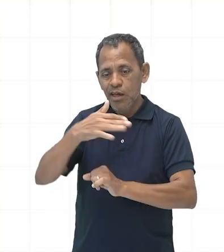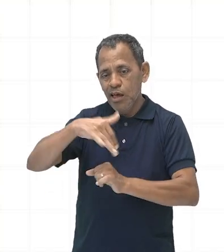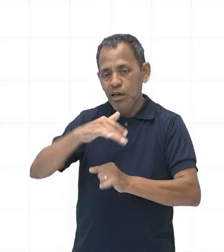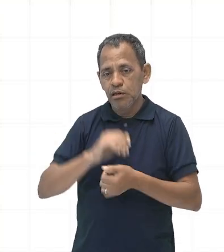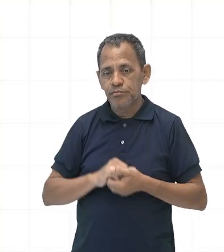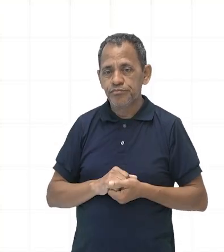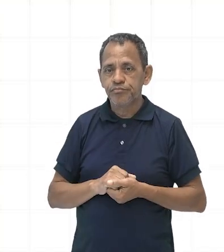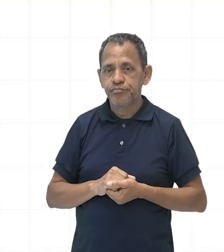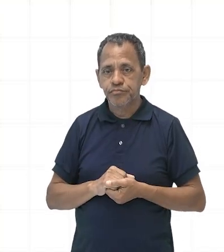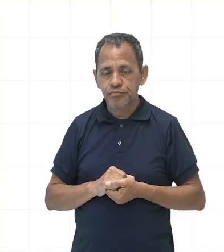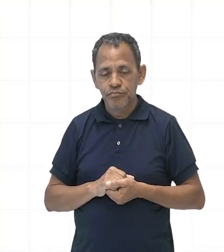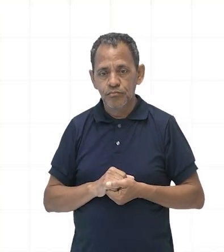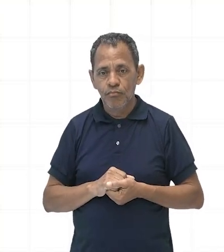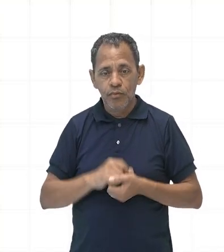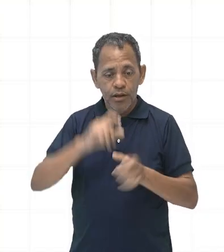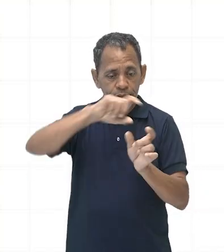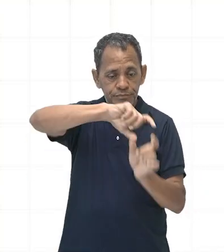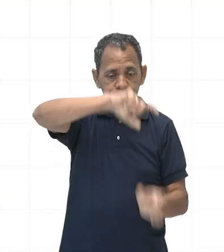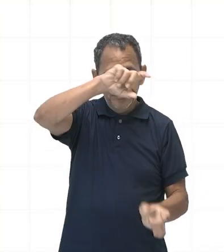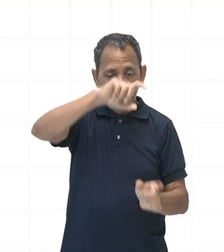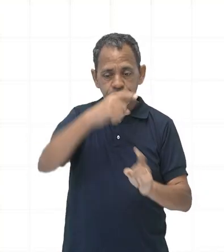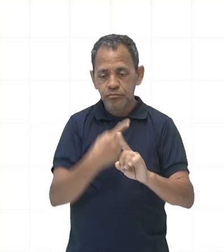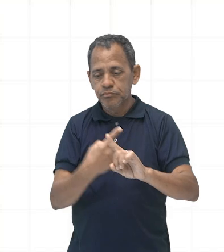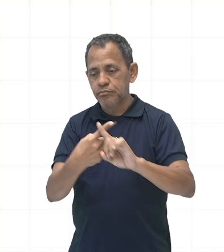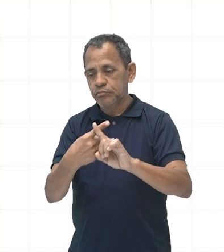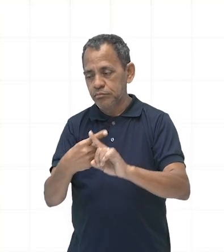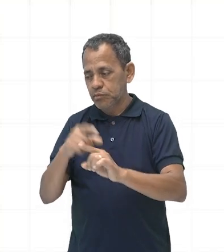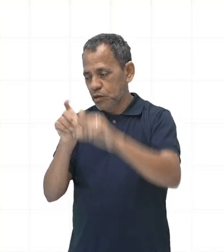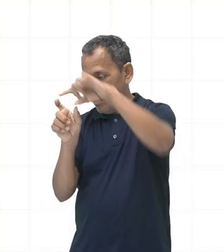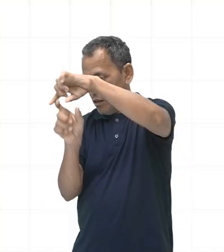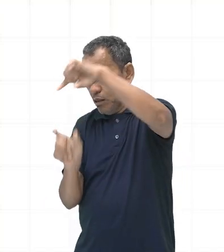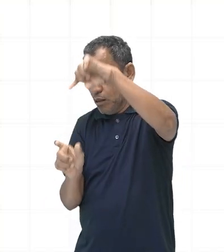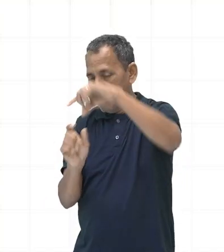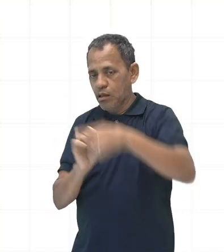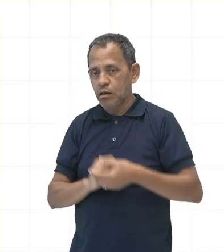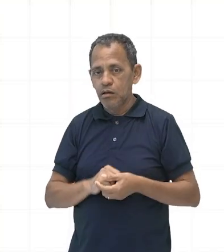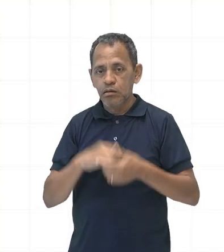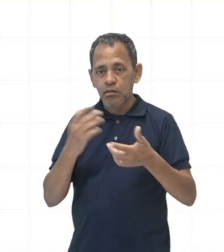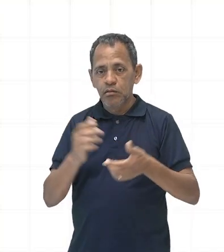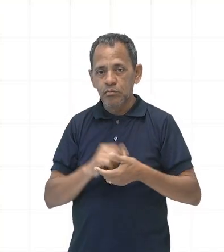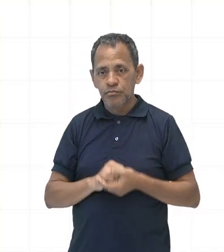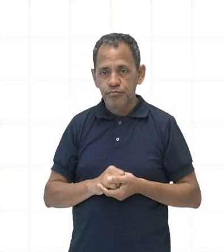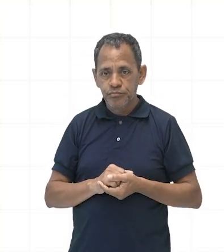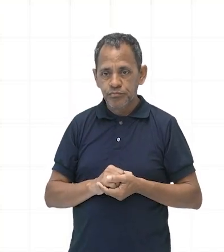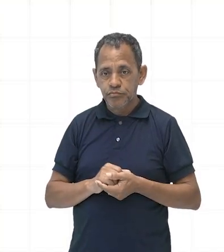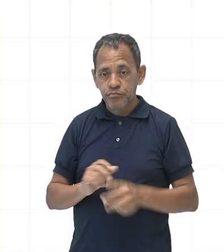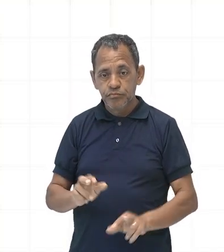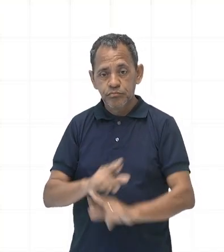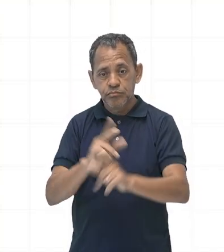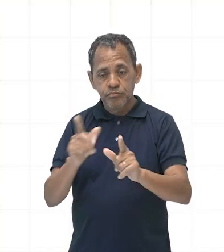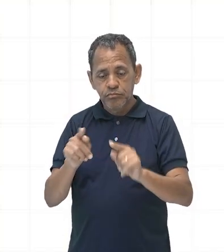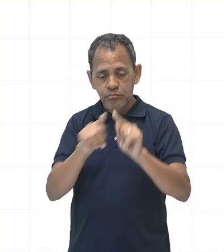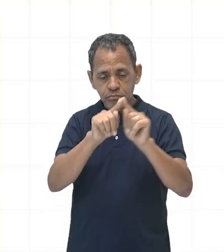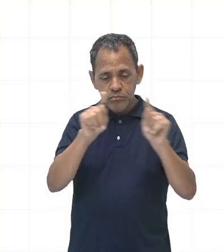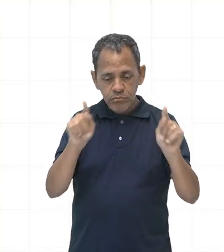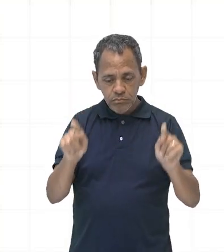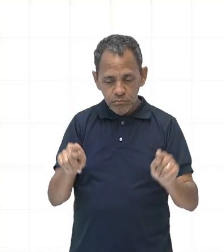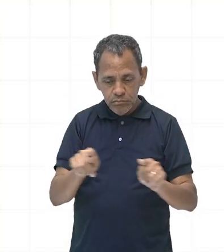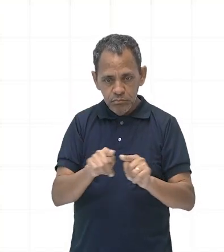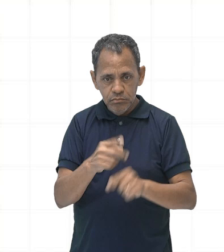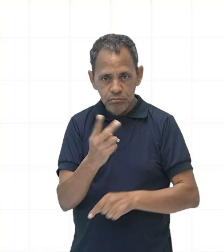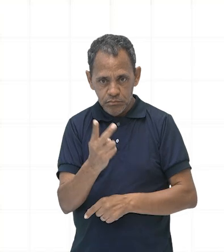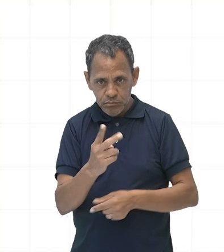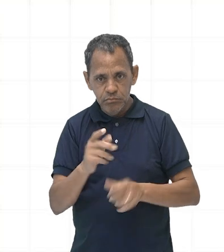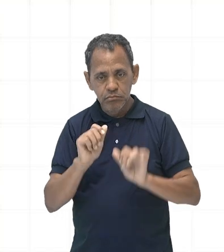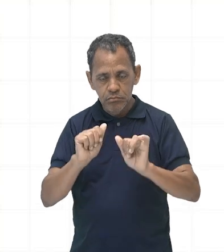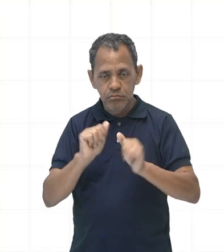o lado desse retângulo, vezes o lado desse retângulo. Logo, eu tenho que a diferença entre dois quadrados pode ser escrita